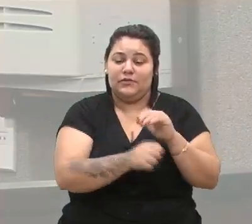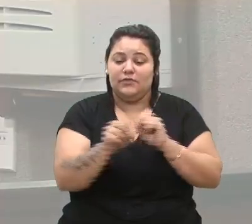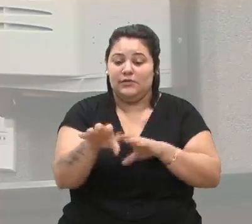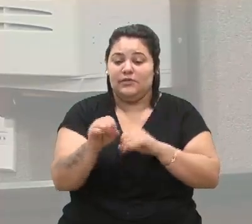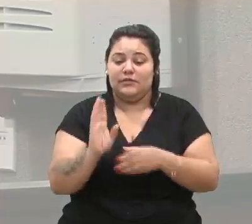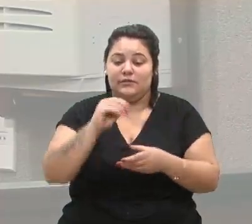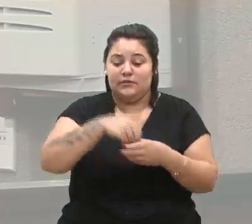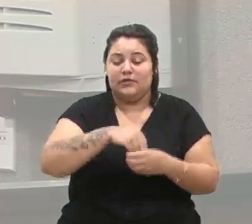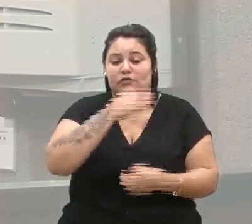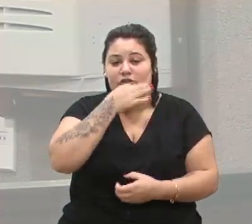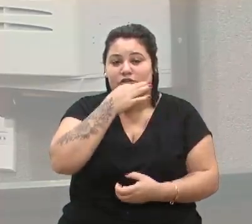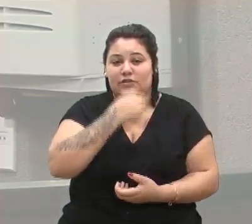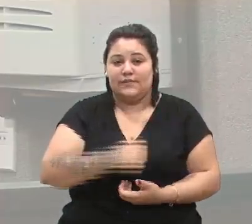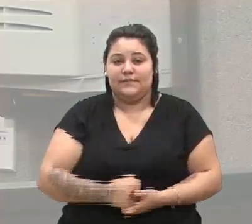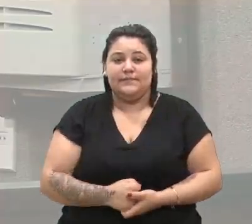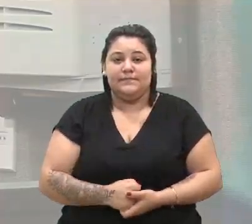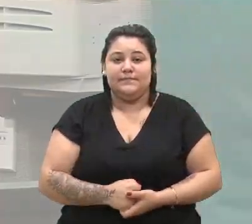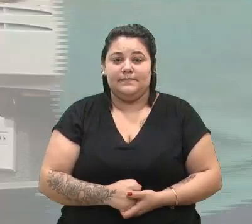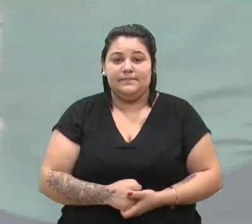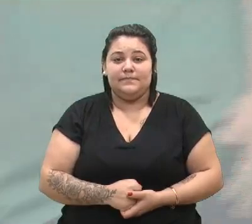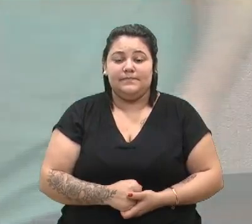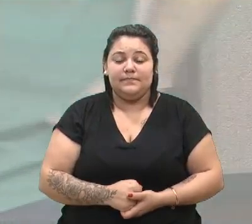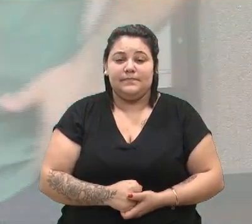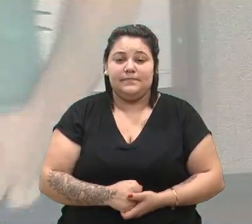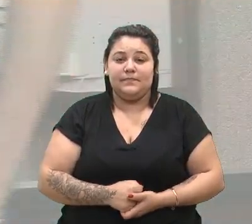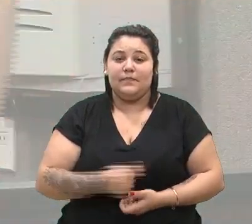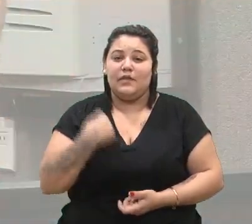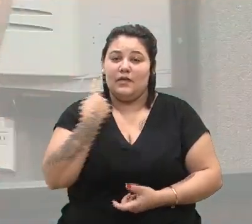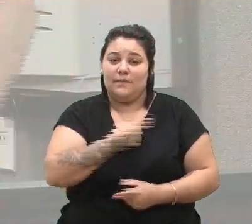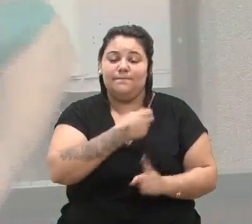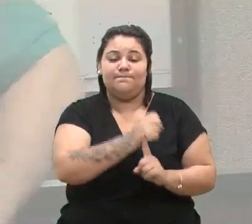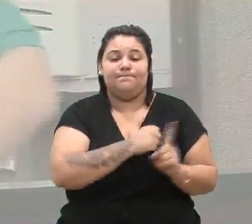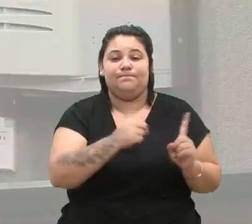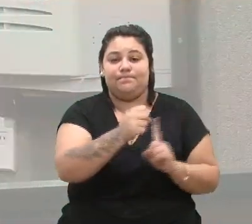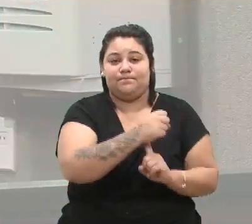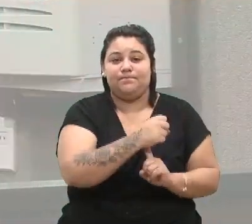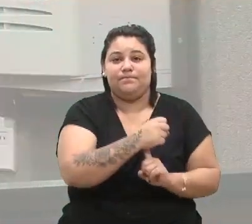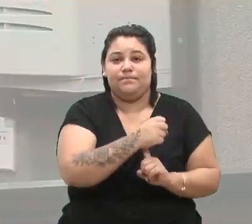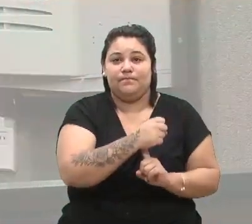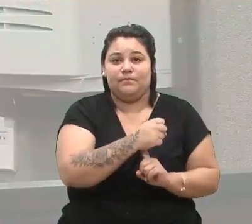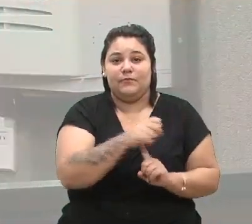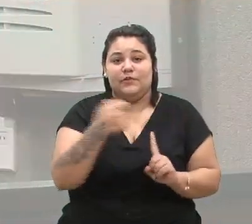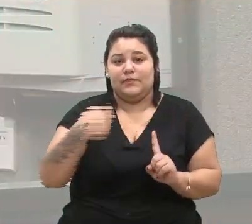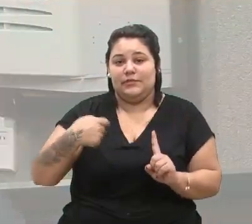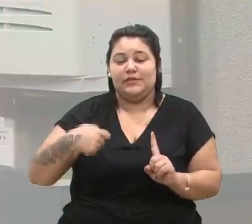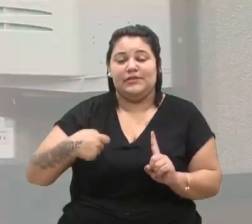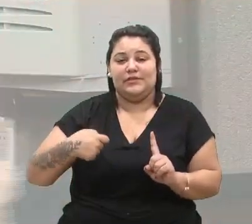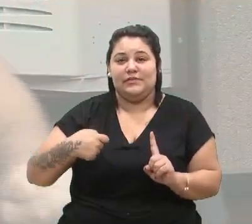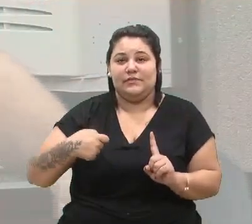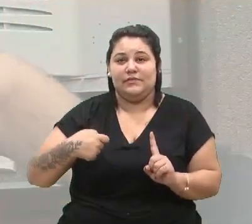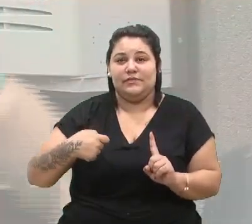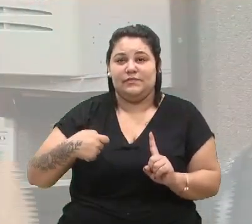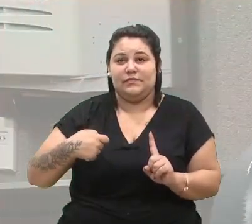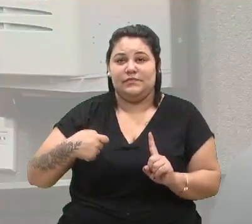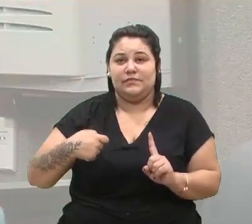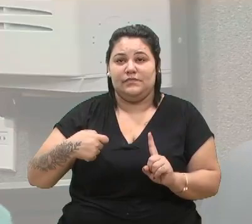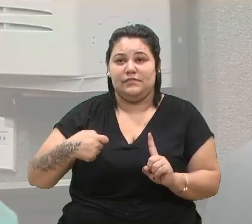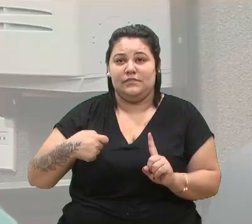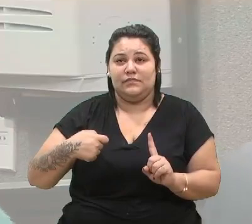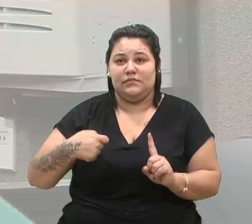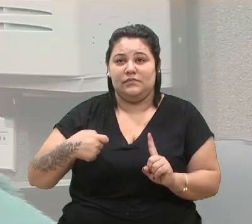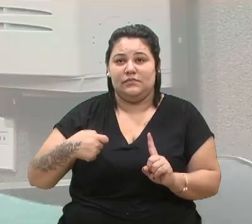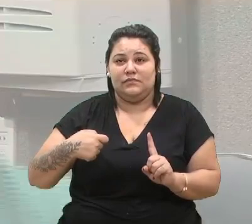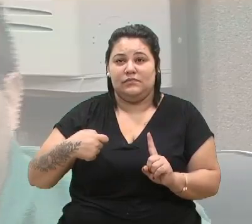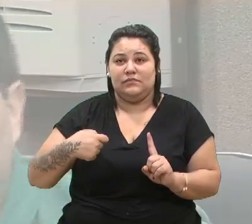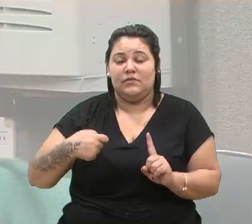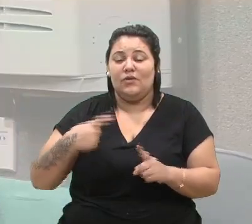município. Que há na nossa sociedade muito, e fruto das deficiências do ensino, meu